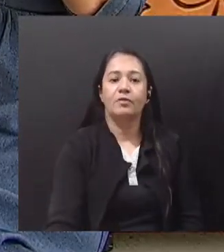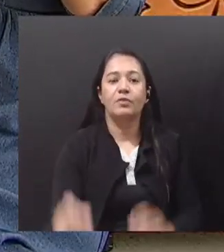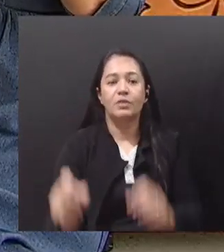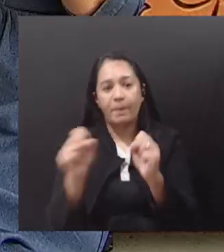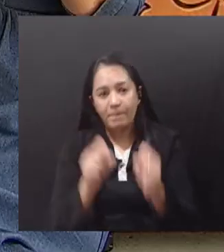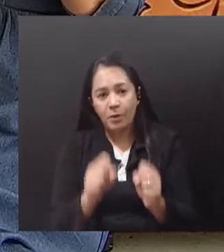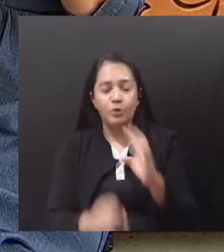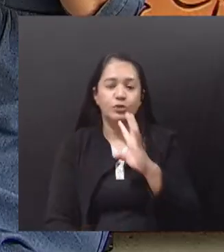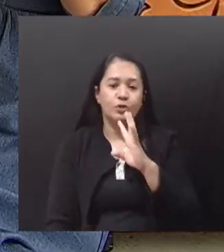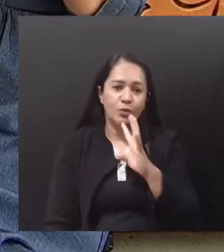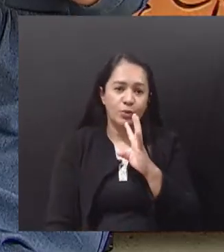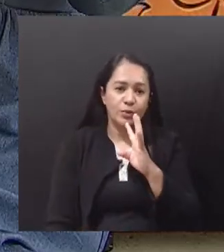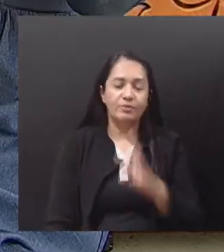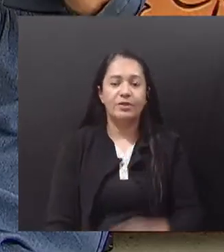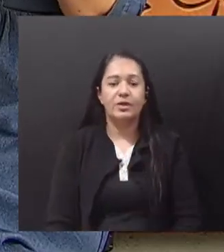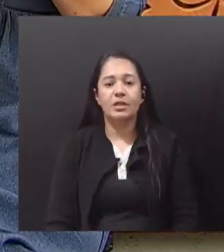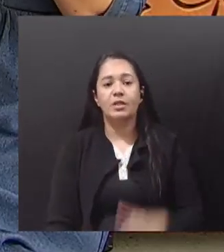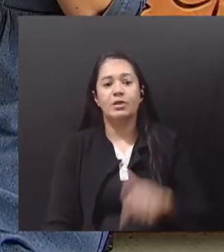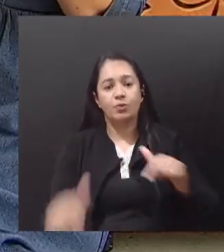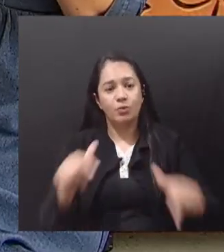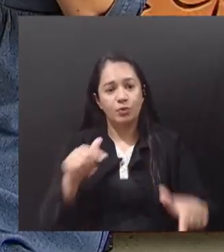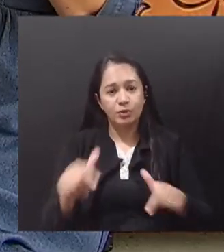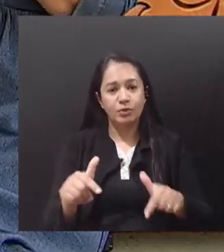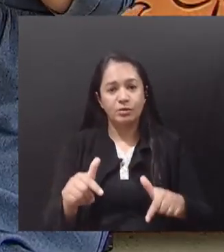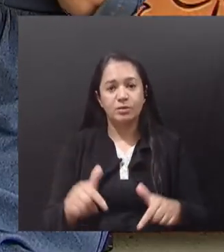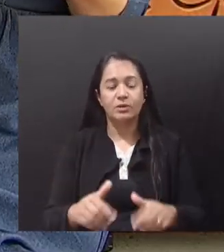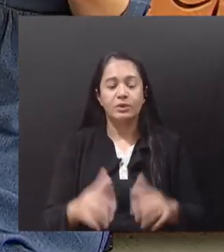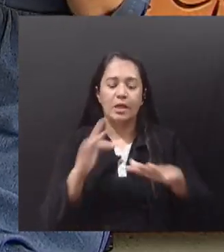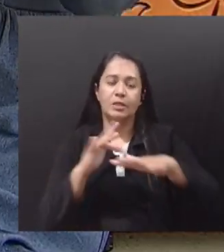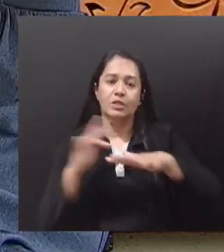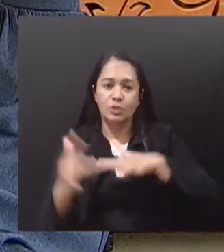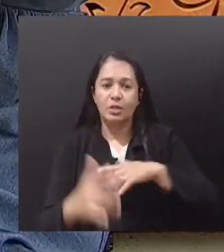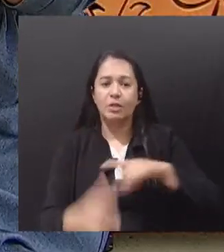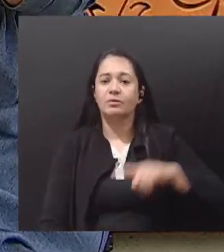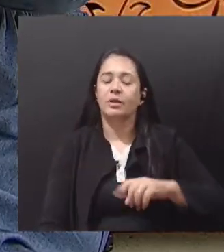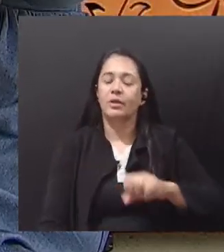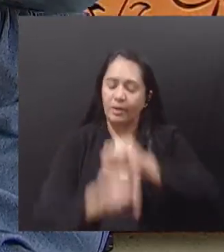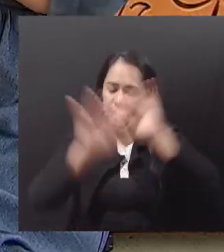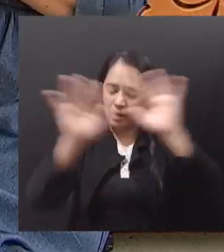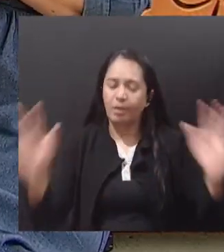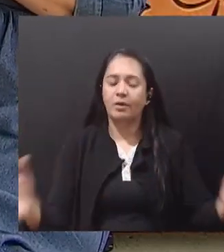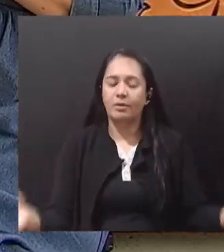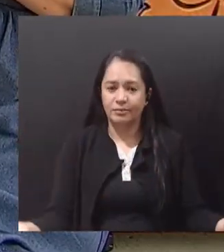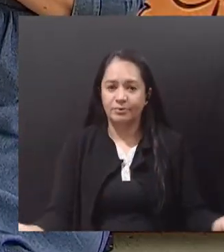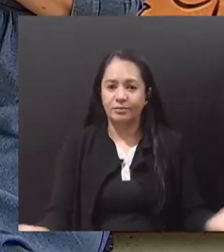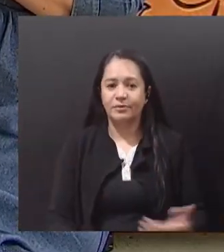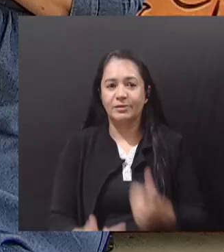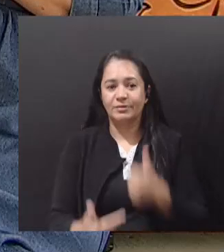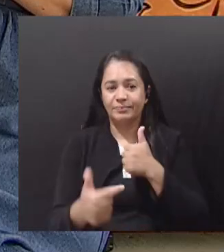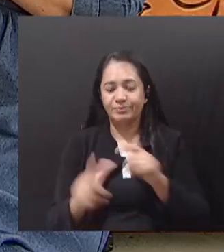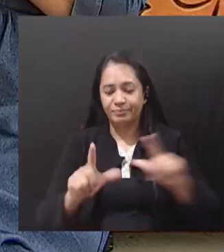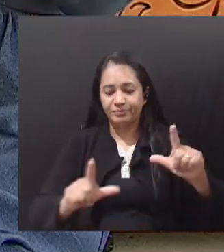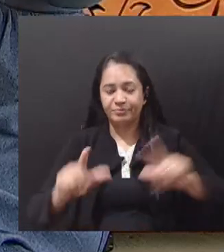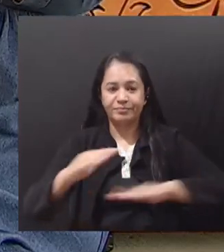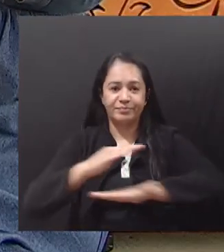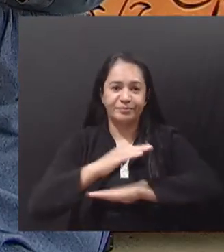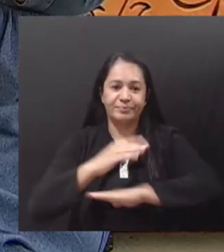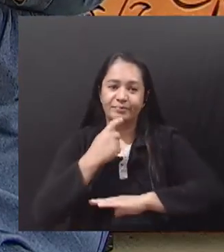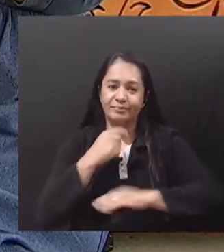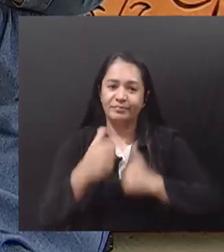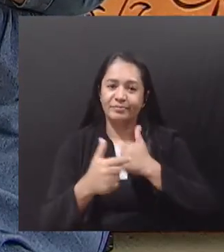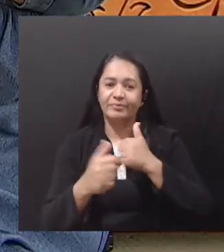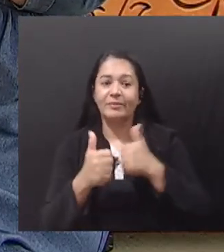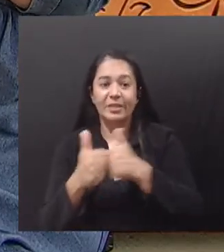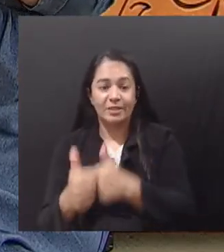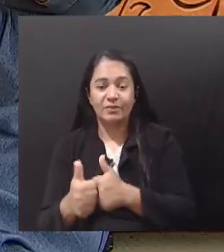conhecer um pouquinho desse trabalho. Tem as redes sociais também e, claro, siga a TV Câmara Campinas nas redes sociais. Você entra